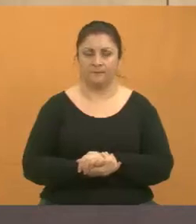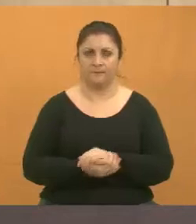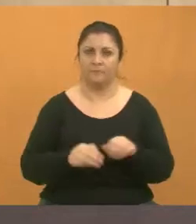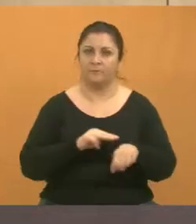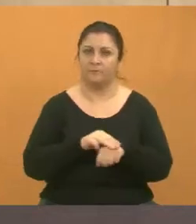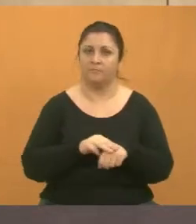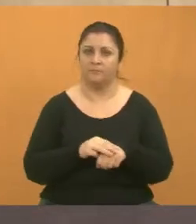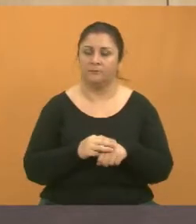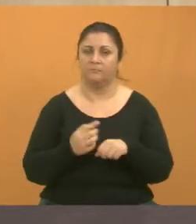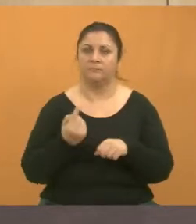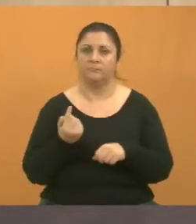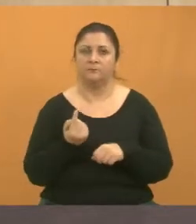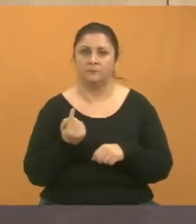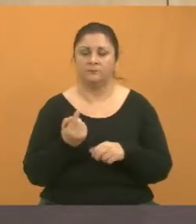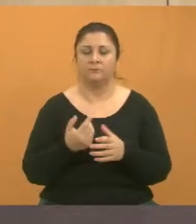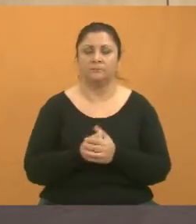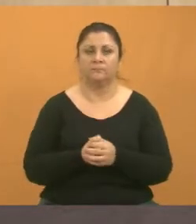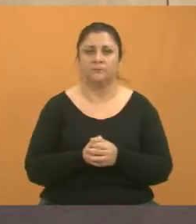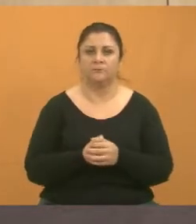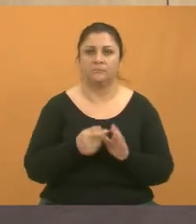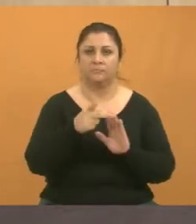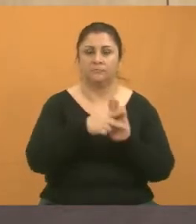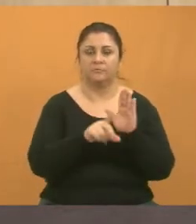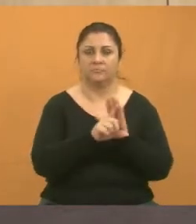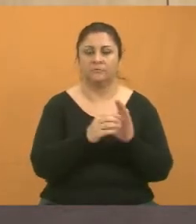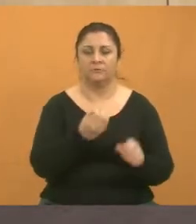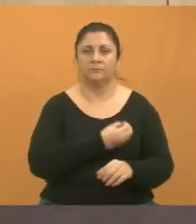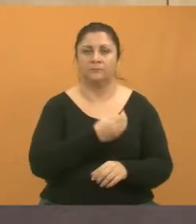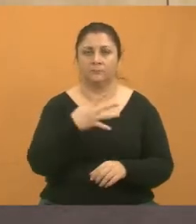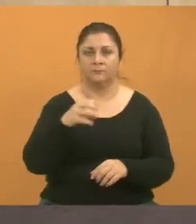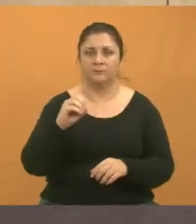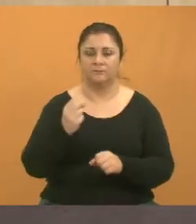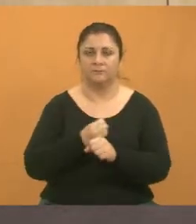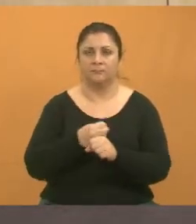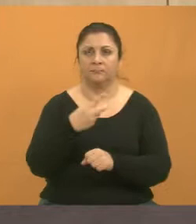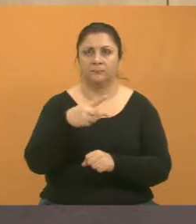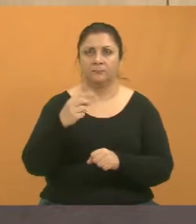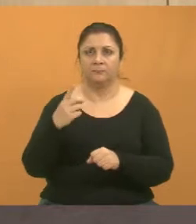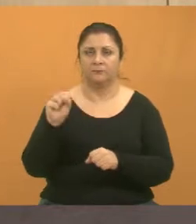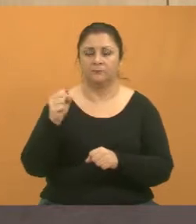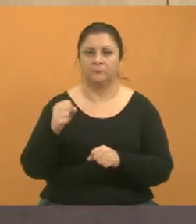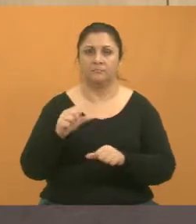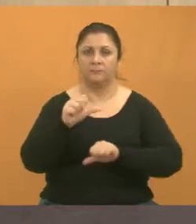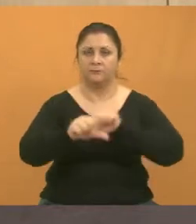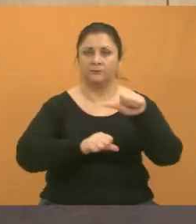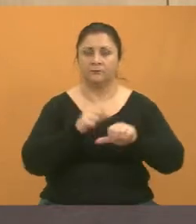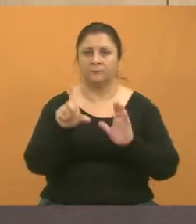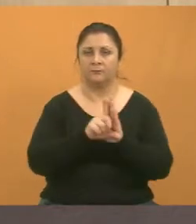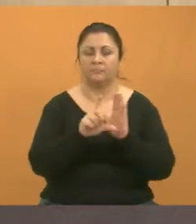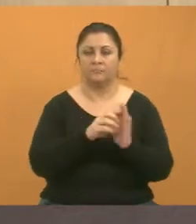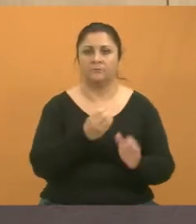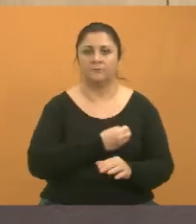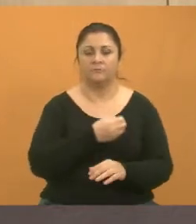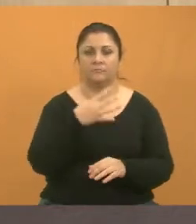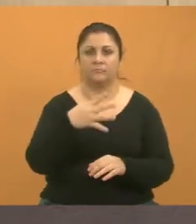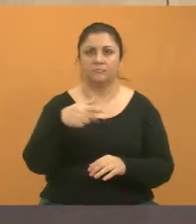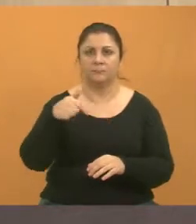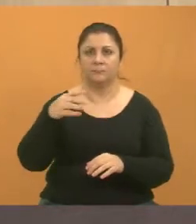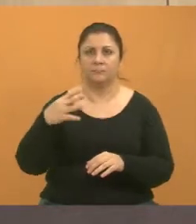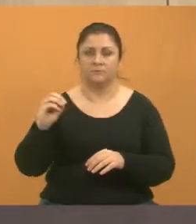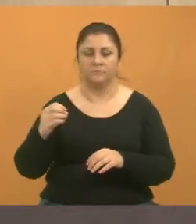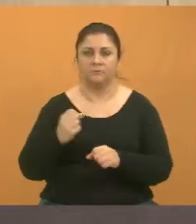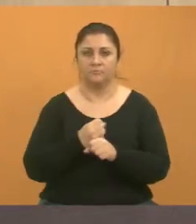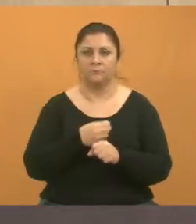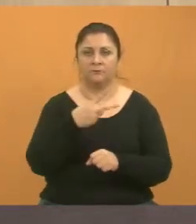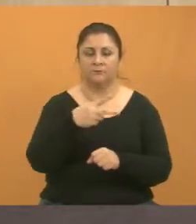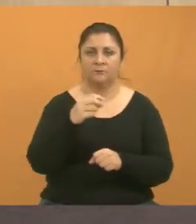Discussão única do projeto de lei do Legislativo número 40 de 2018 altera a lei número 4.740 de 2013,